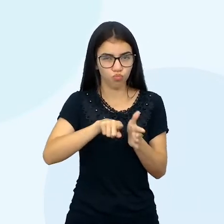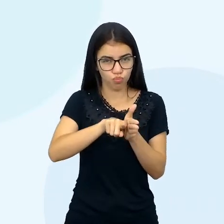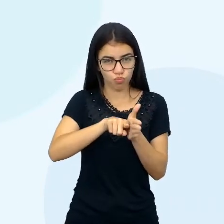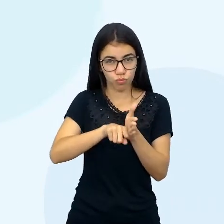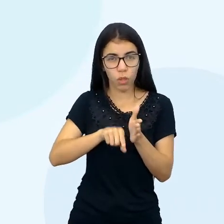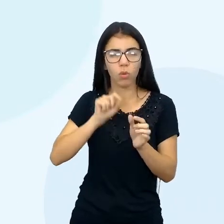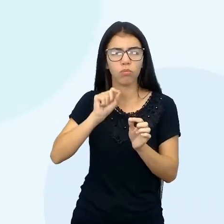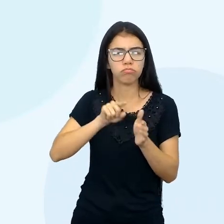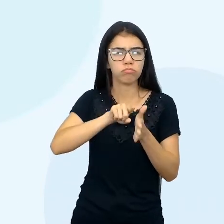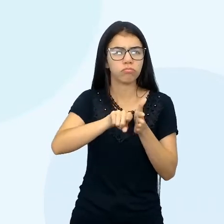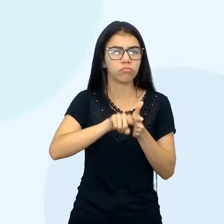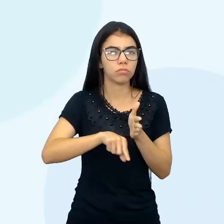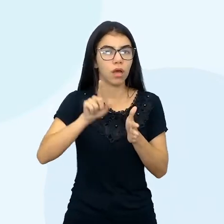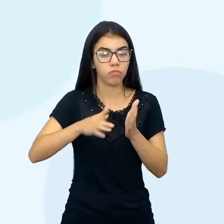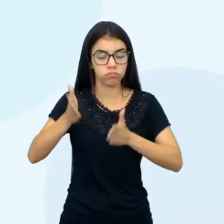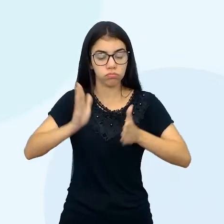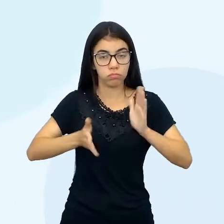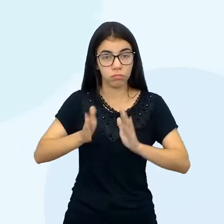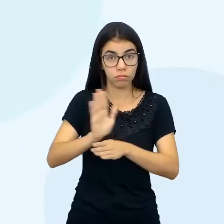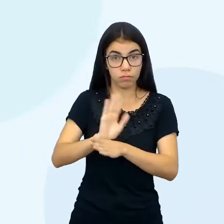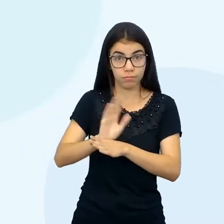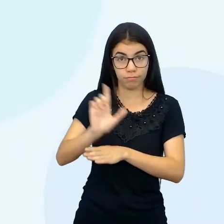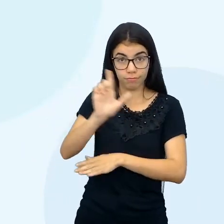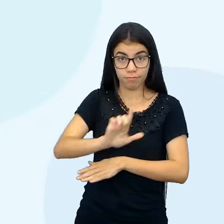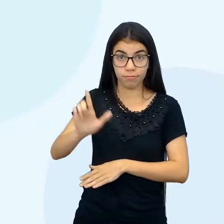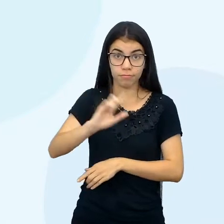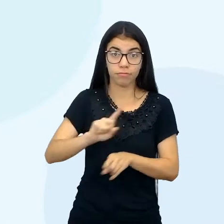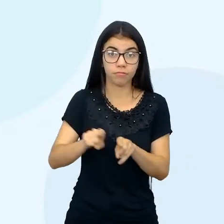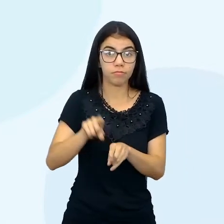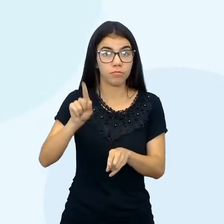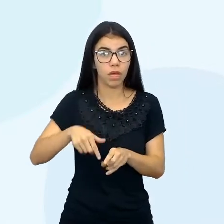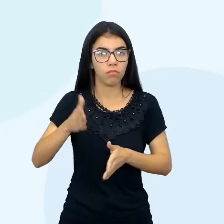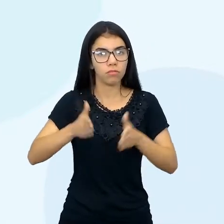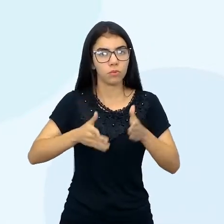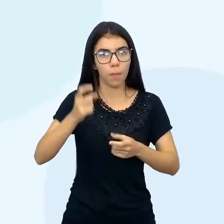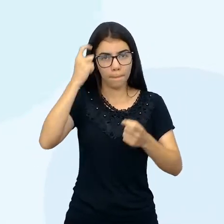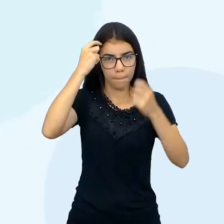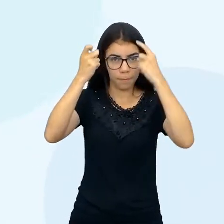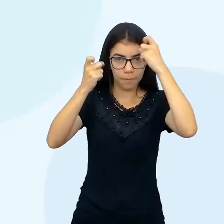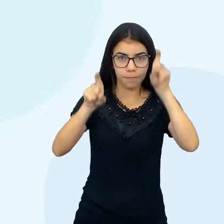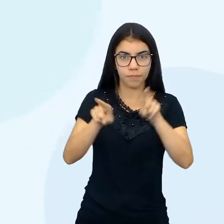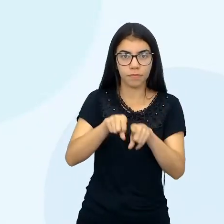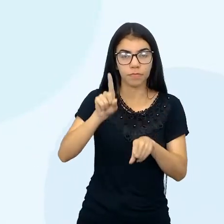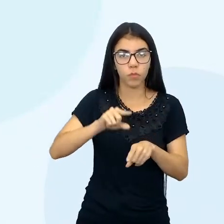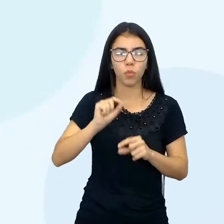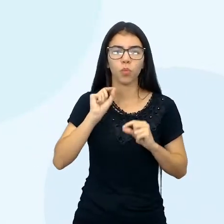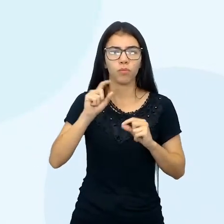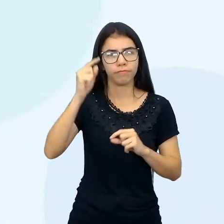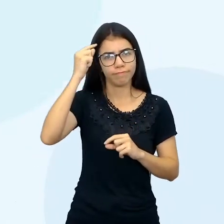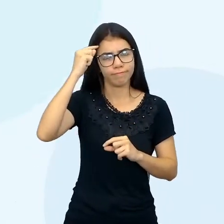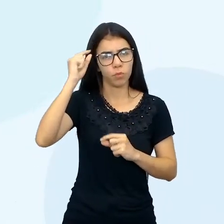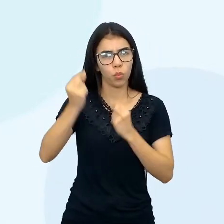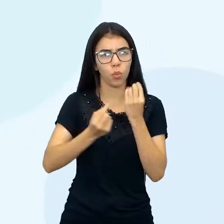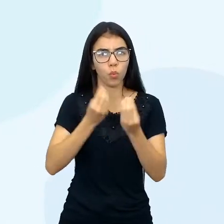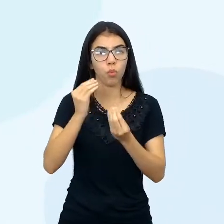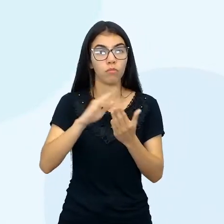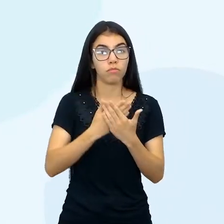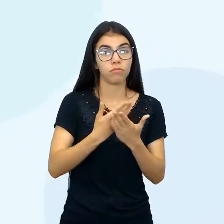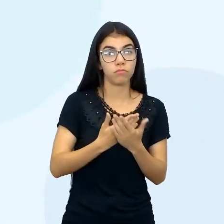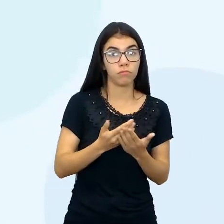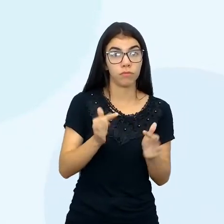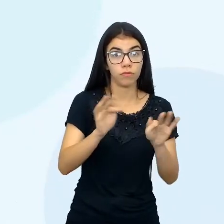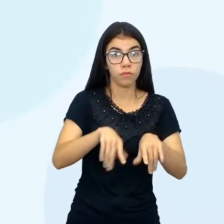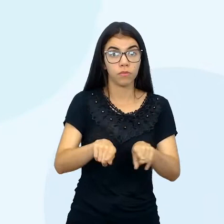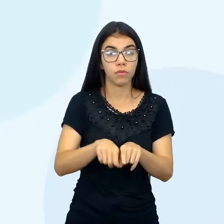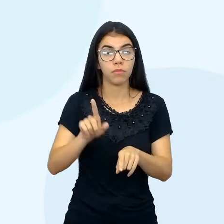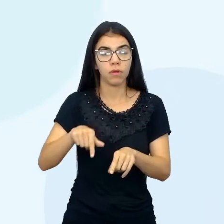questionando sobre o processo cinema-literatura, hoje no caso, e processos criativos, porque a gente vai pensar no final dessa atividade na elaboração de uma